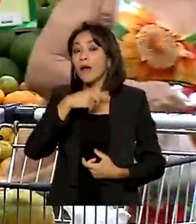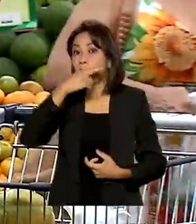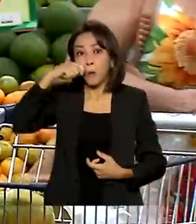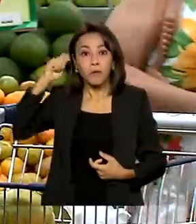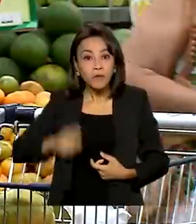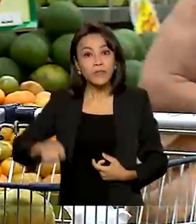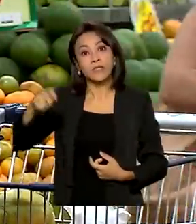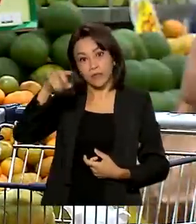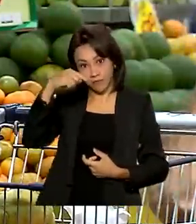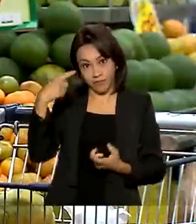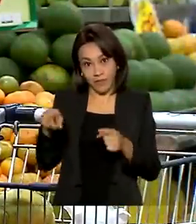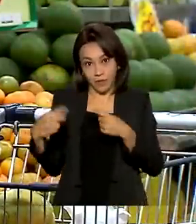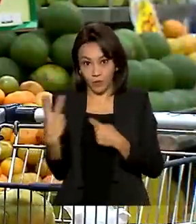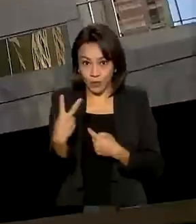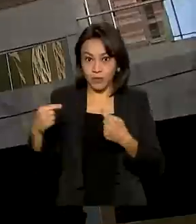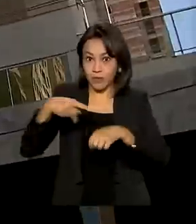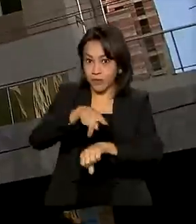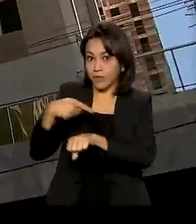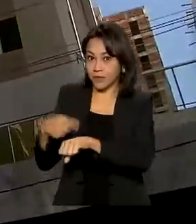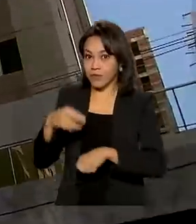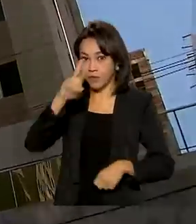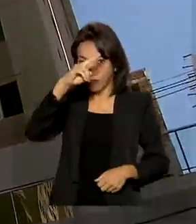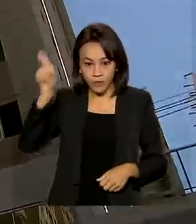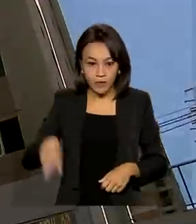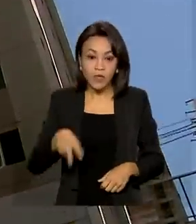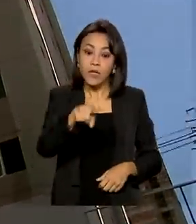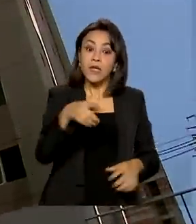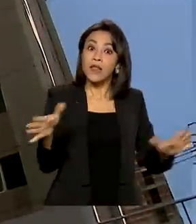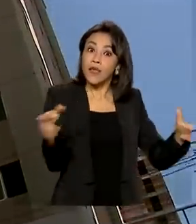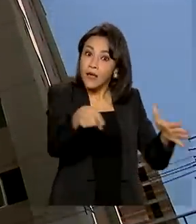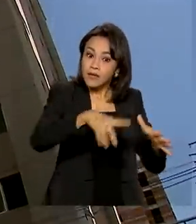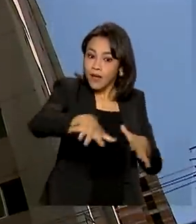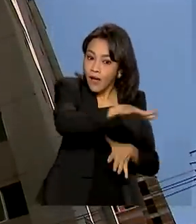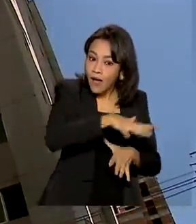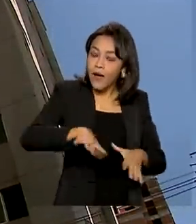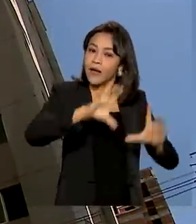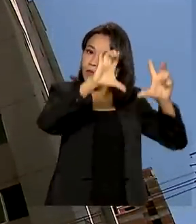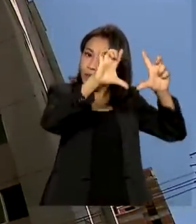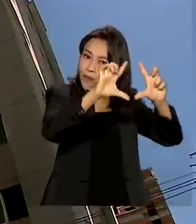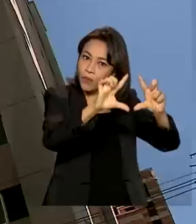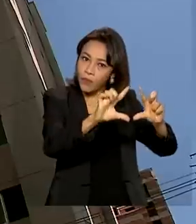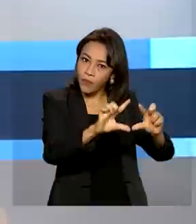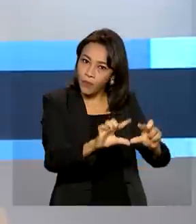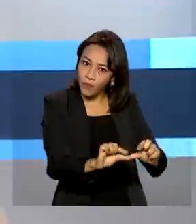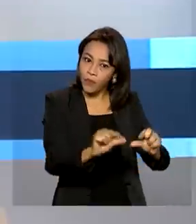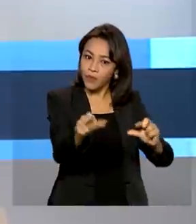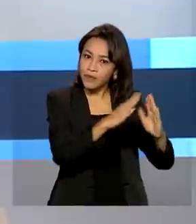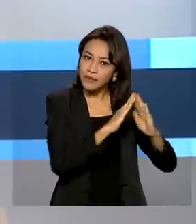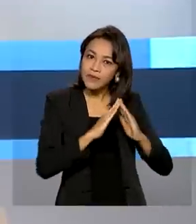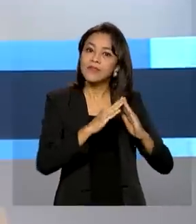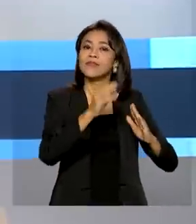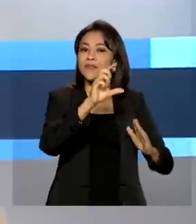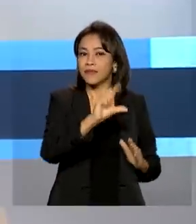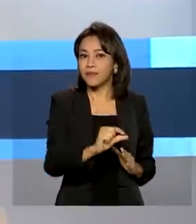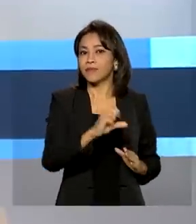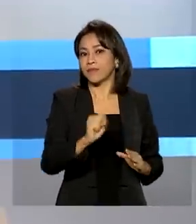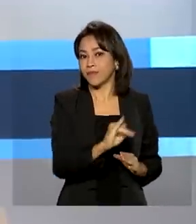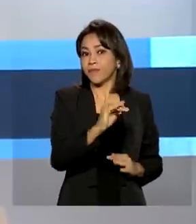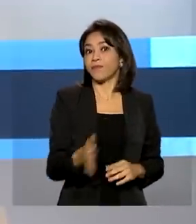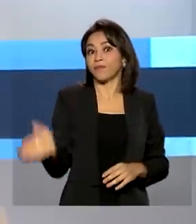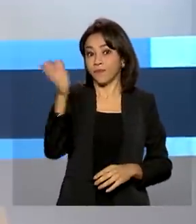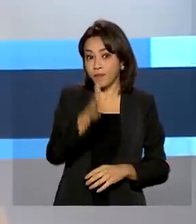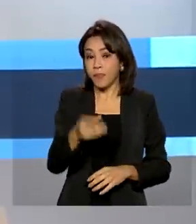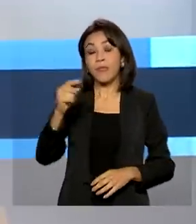Inflação desacelera em maio. Setor de habitação é um dos responsáveis pela redução. Ministério da Saúde